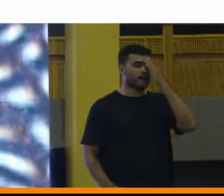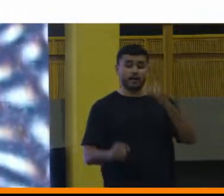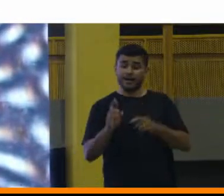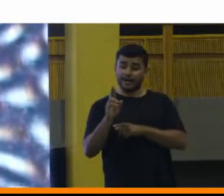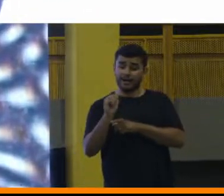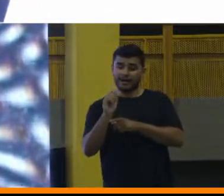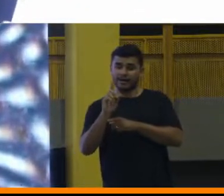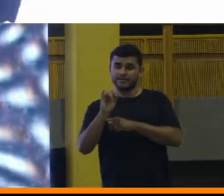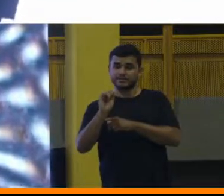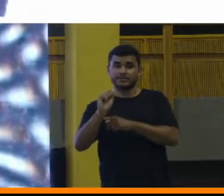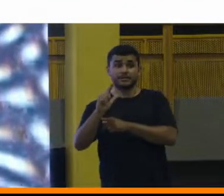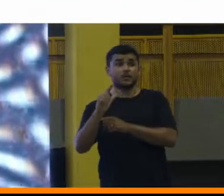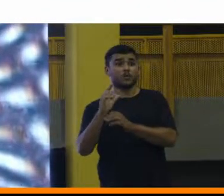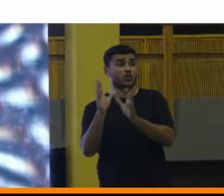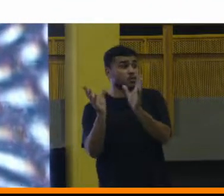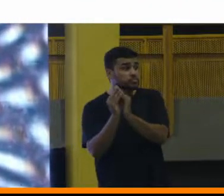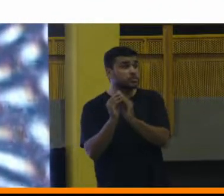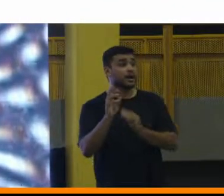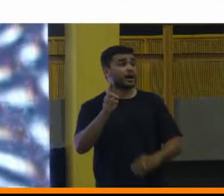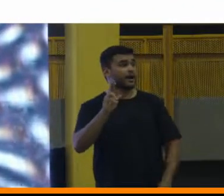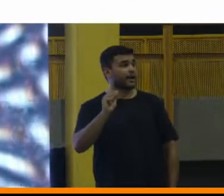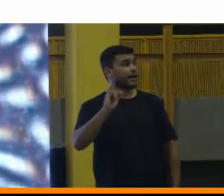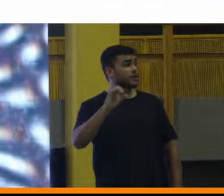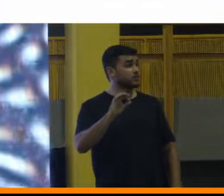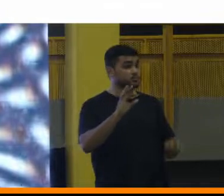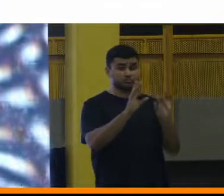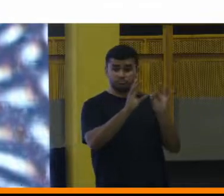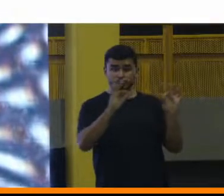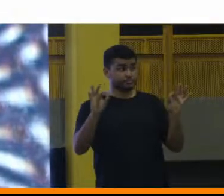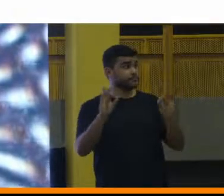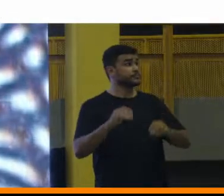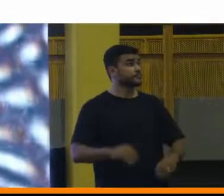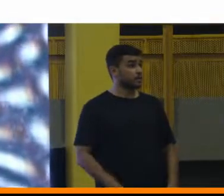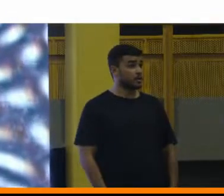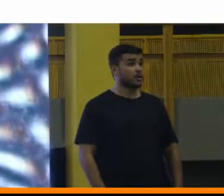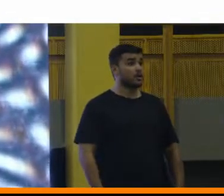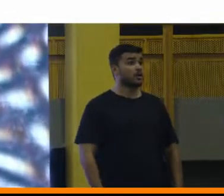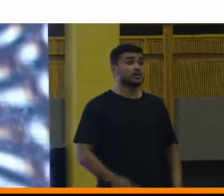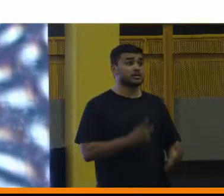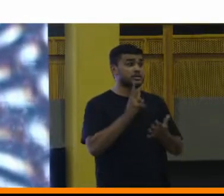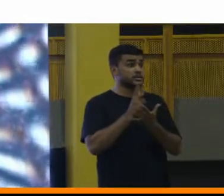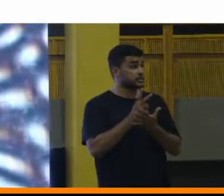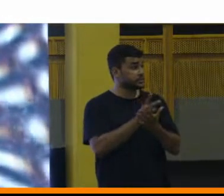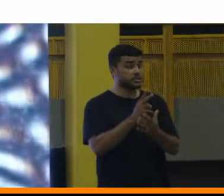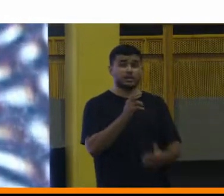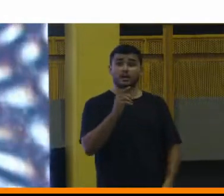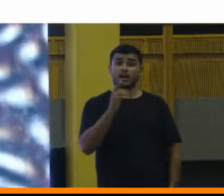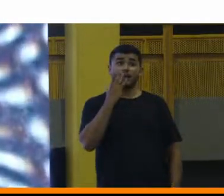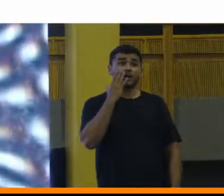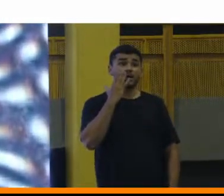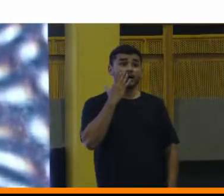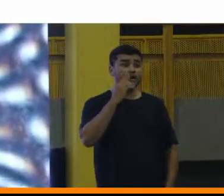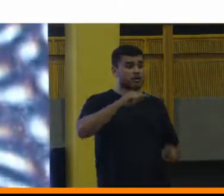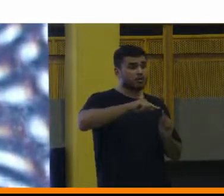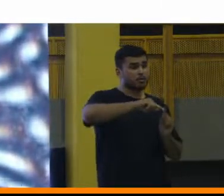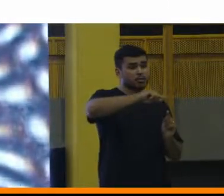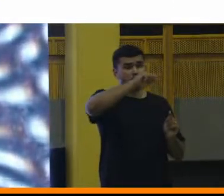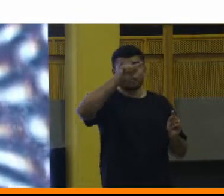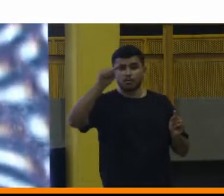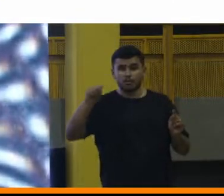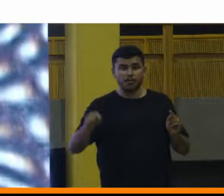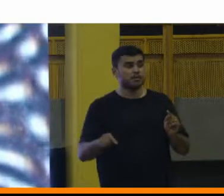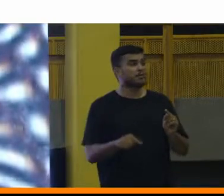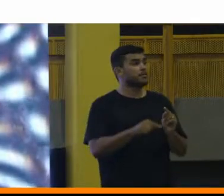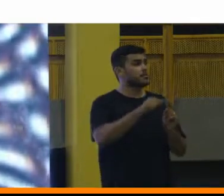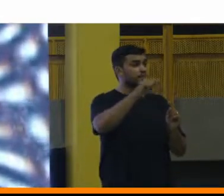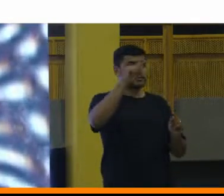Radial é algo que está na direção do centro. O raio sempre passa pelo centro, não passa?